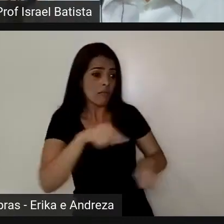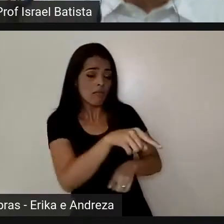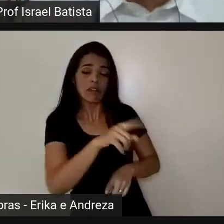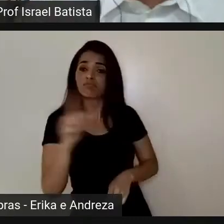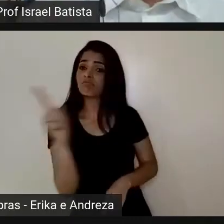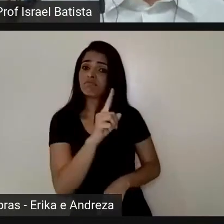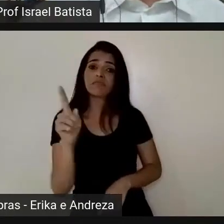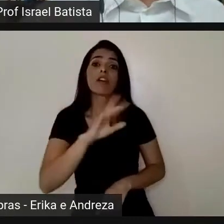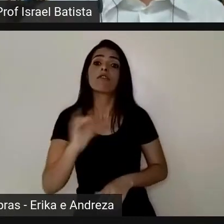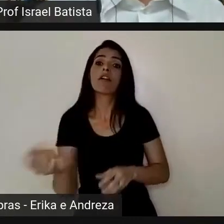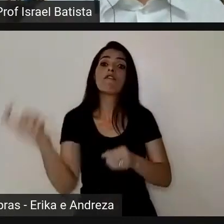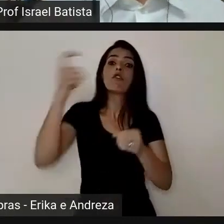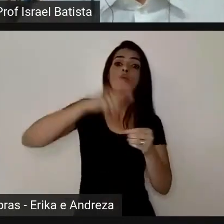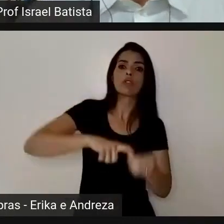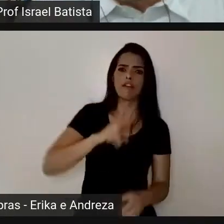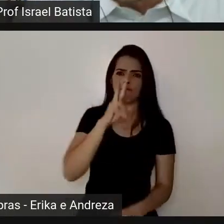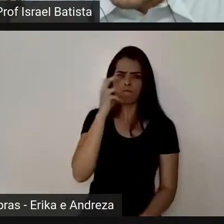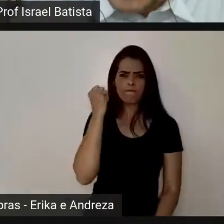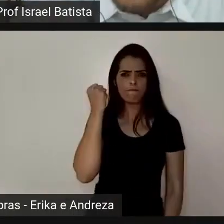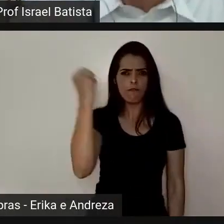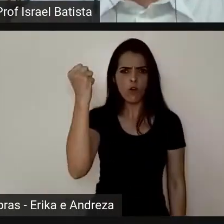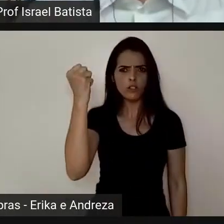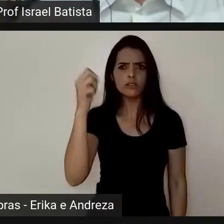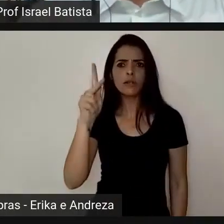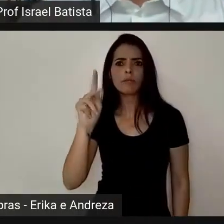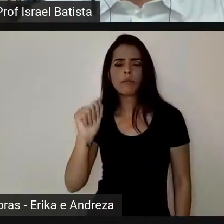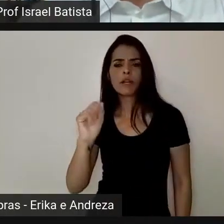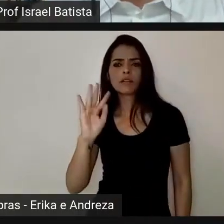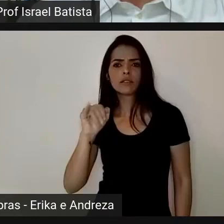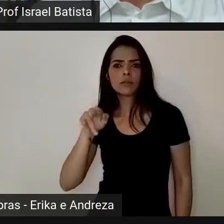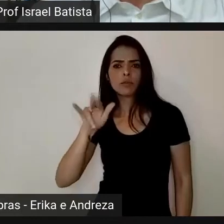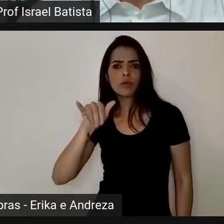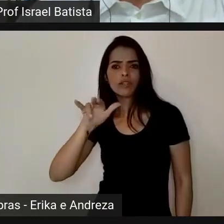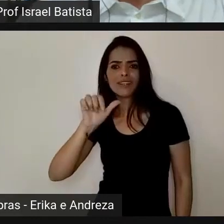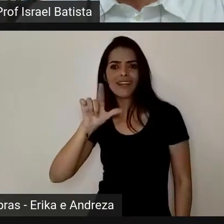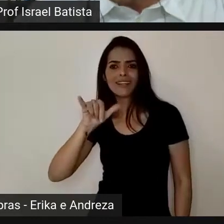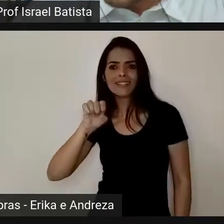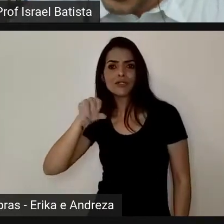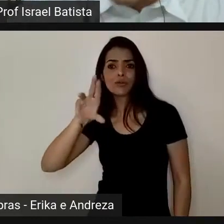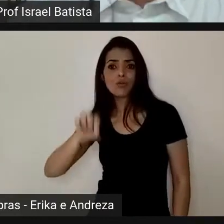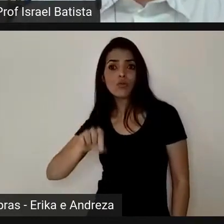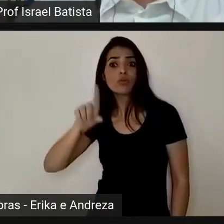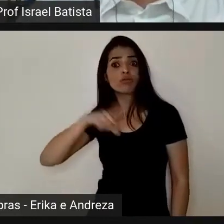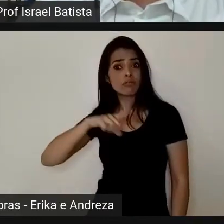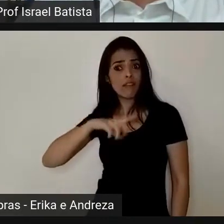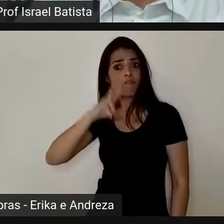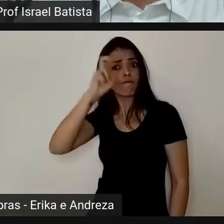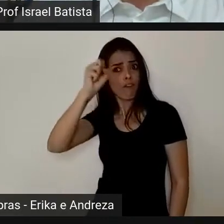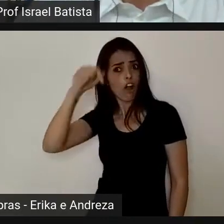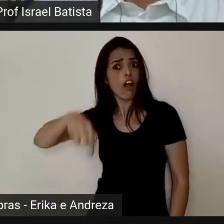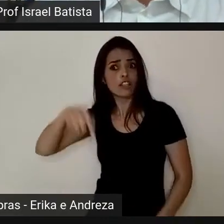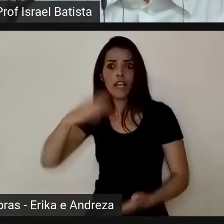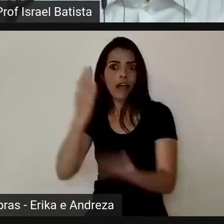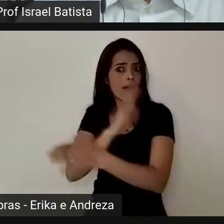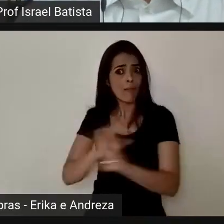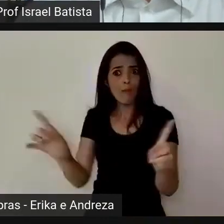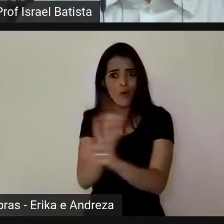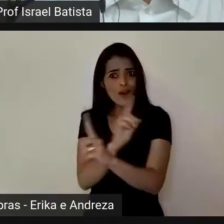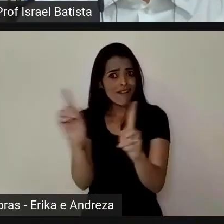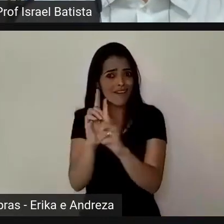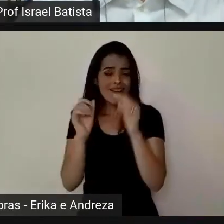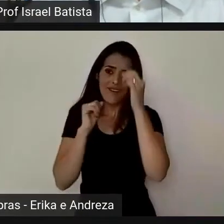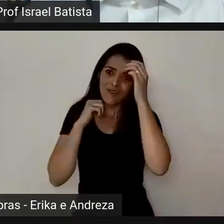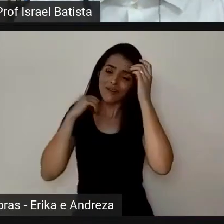restaurar a força do patrimonialismo que ainda está vivo no Brasil. Ele ainda não foi destruído, né? Então,